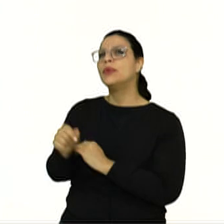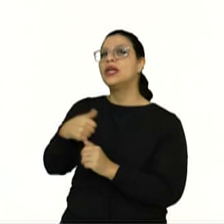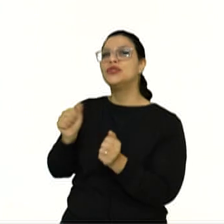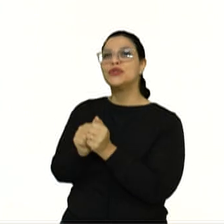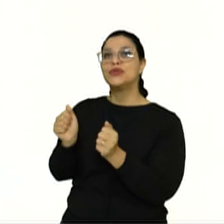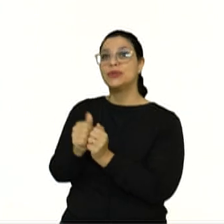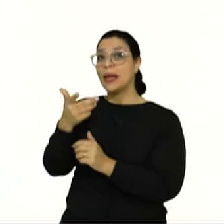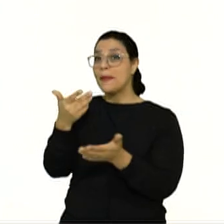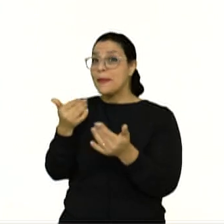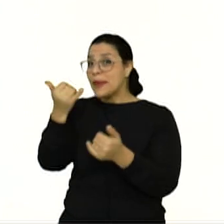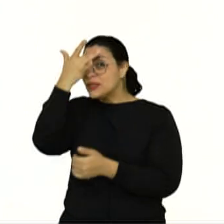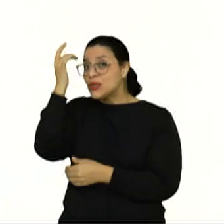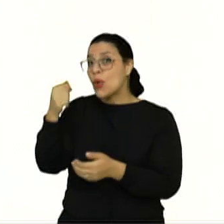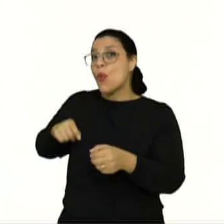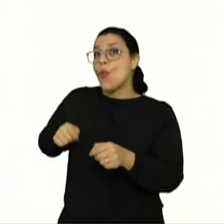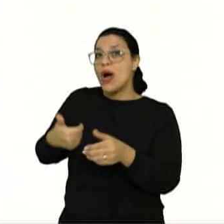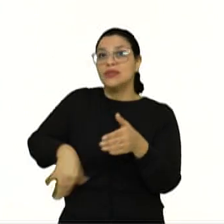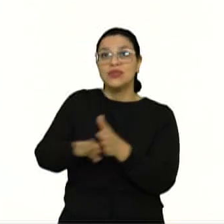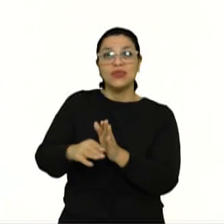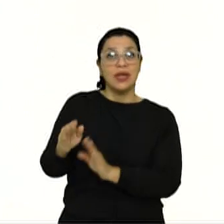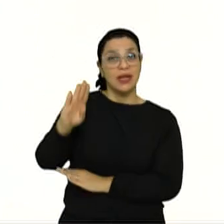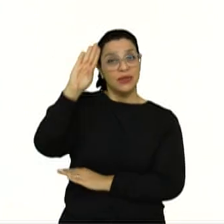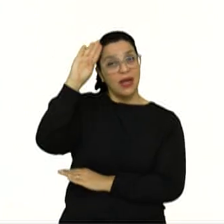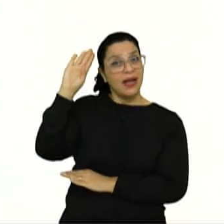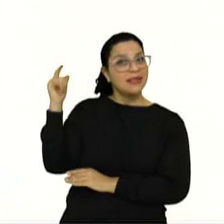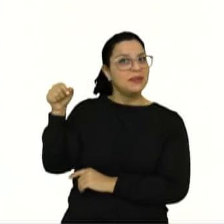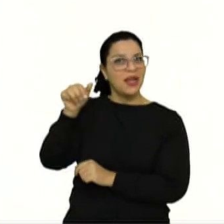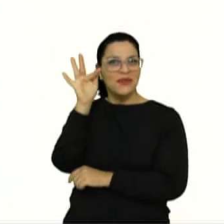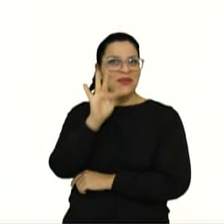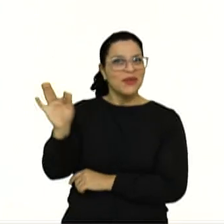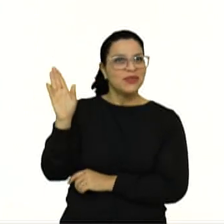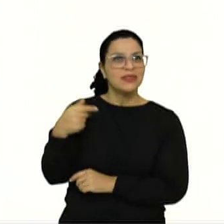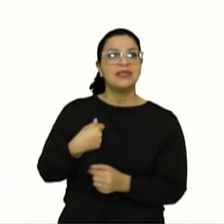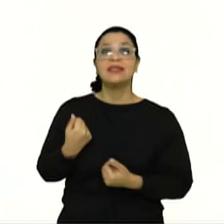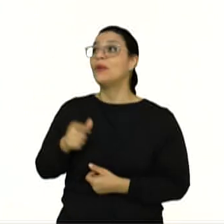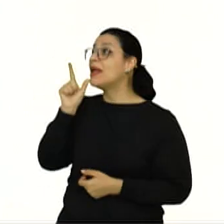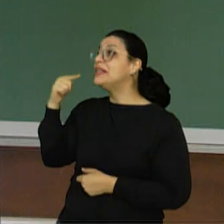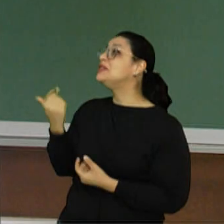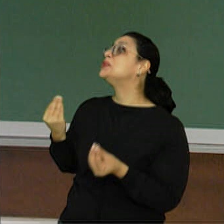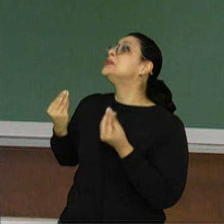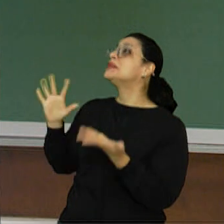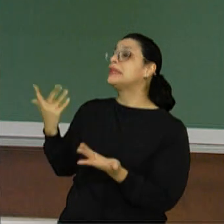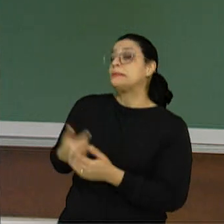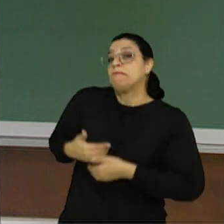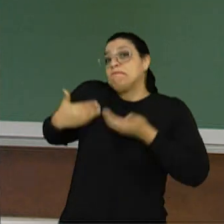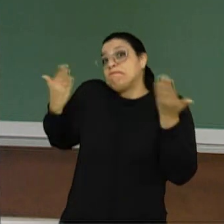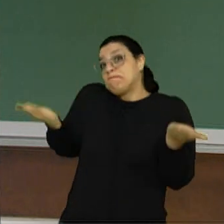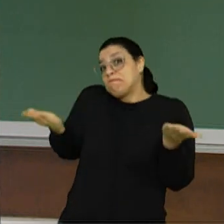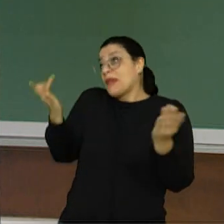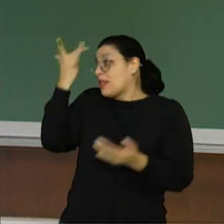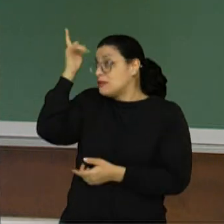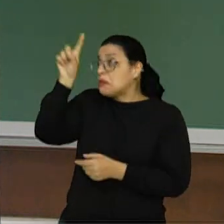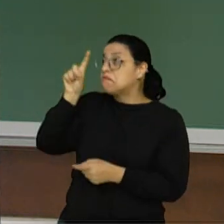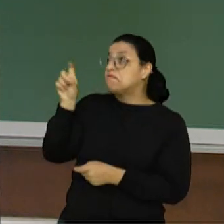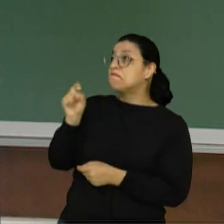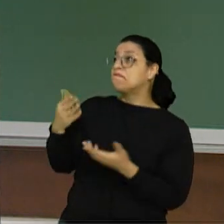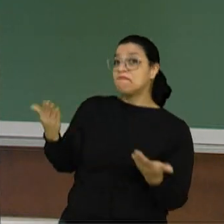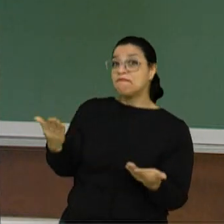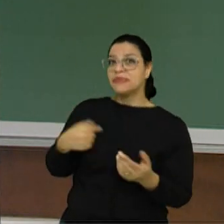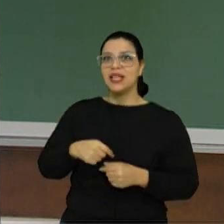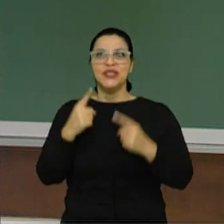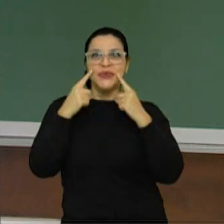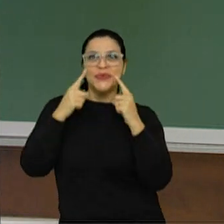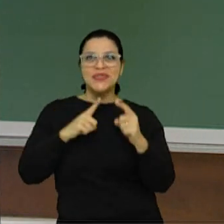pé na universidade. Vamos esquentar essa aula, gente? E aí? E aí, Lígia? Por que geração mimeógrafo?